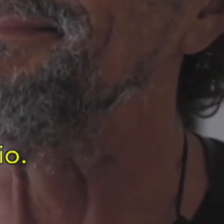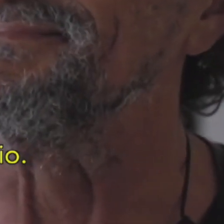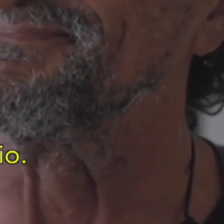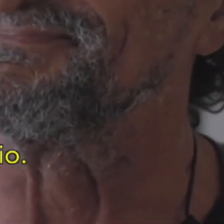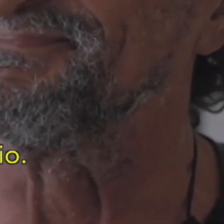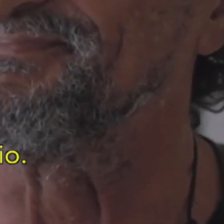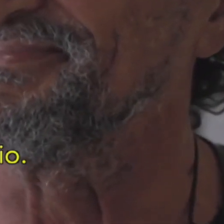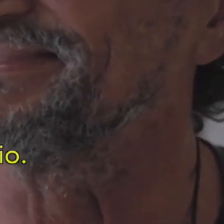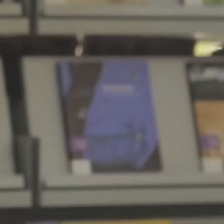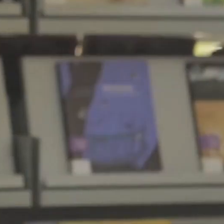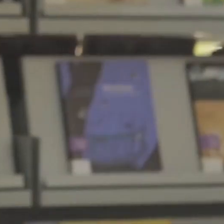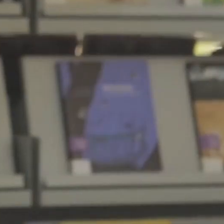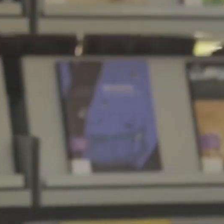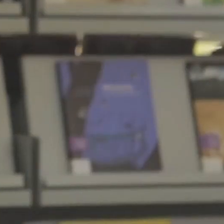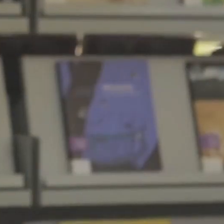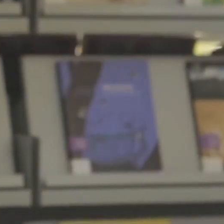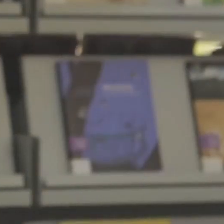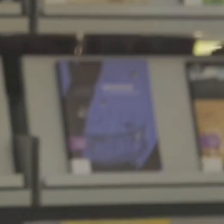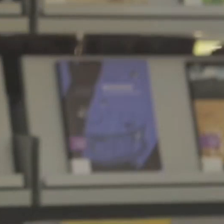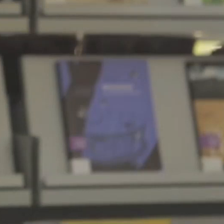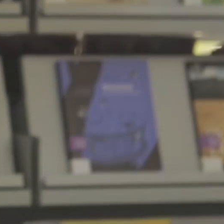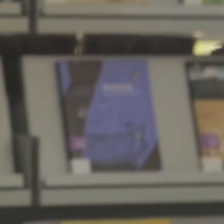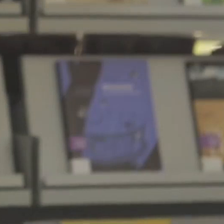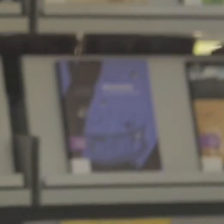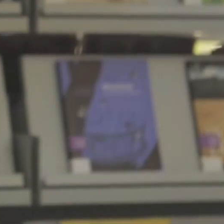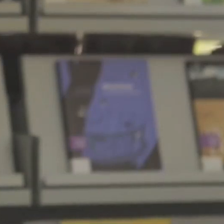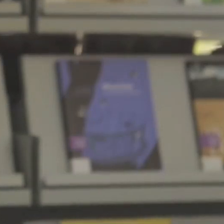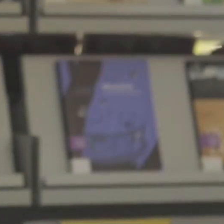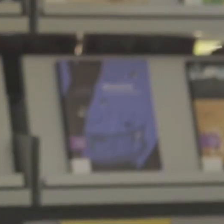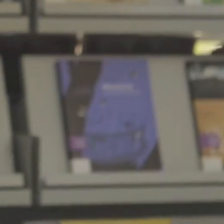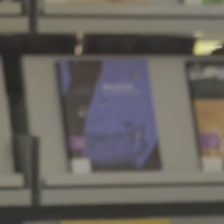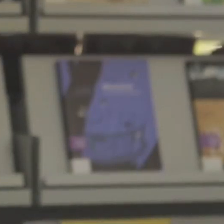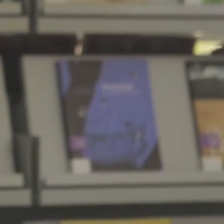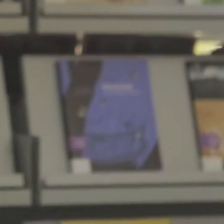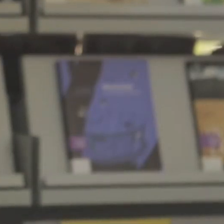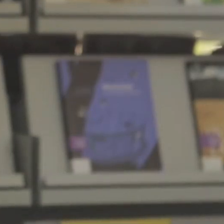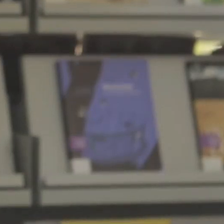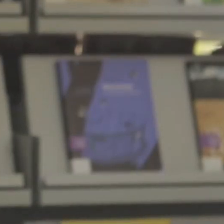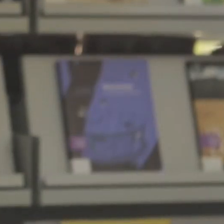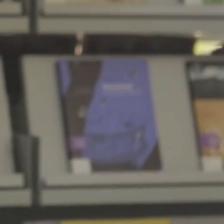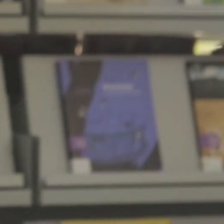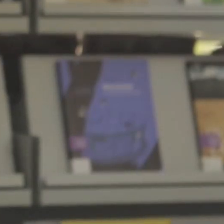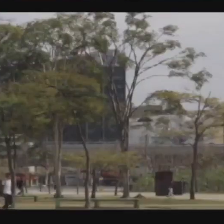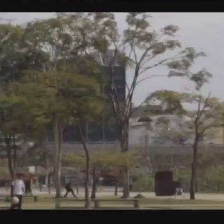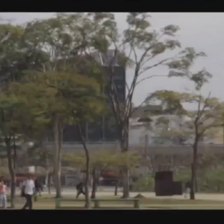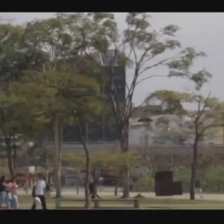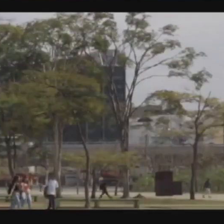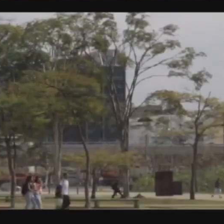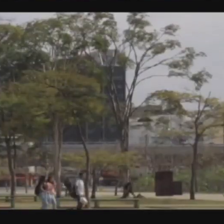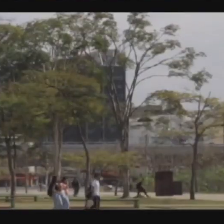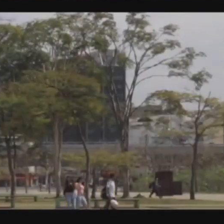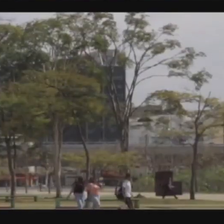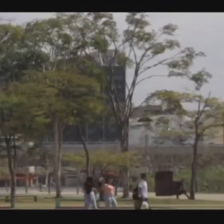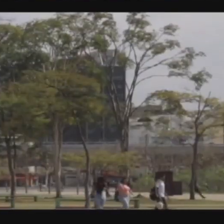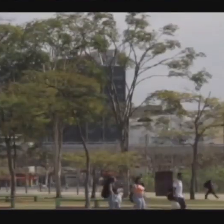palácio. Nessa cidade tão árida, aqui é um jardim.